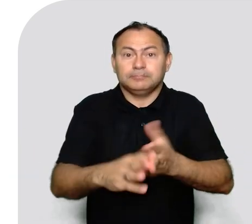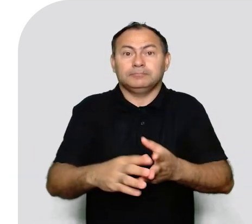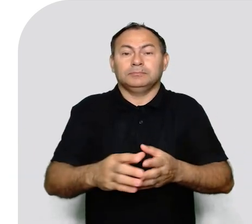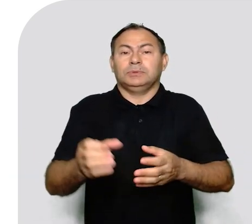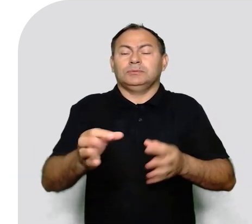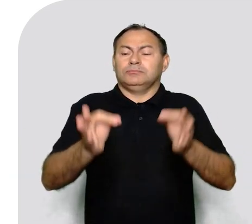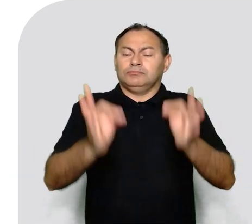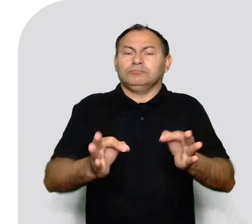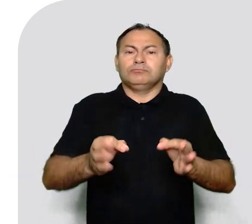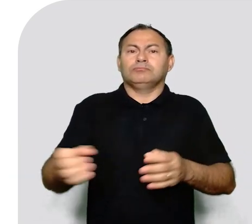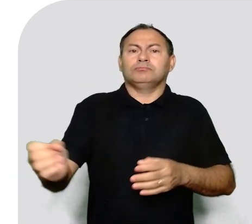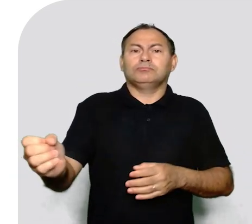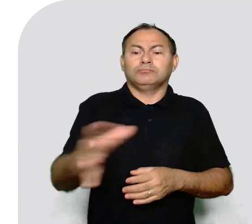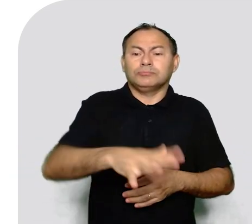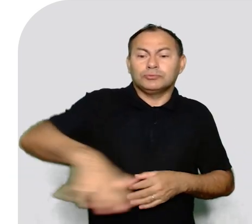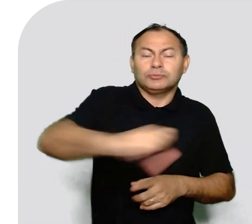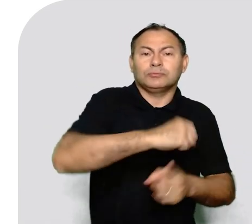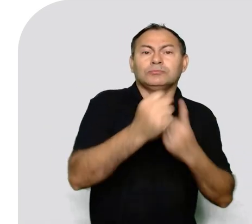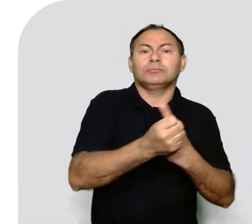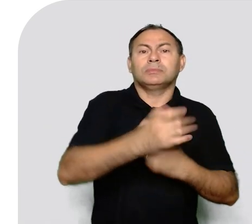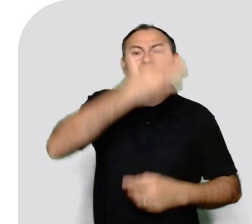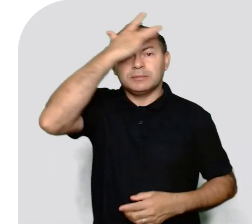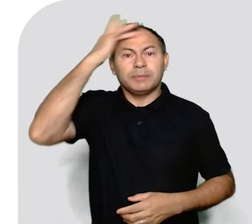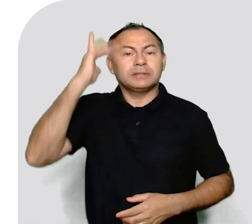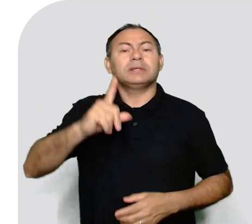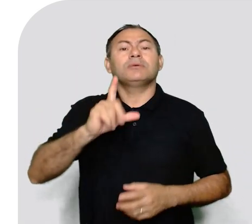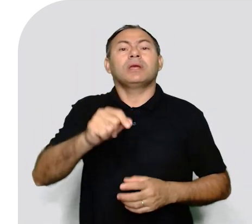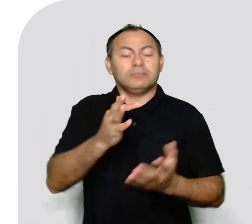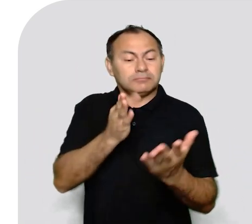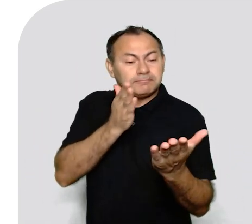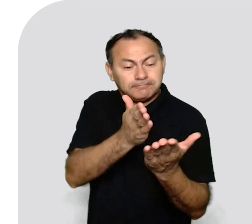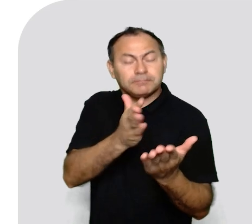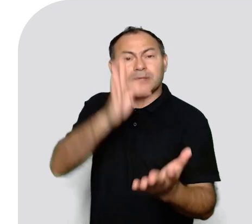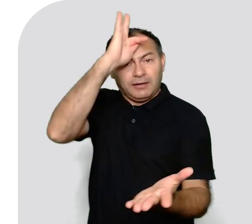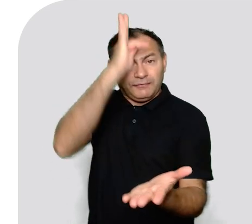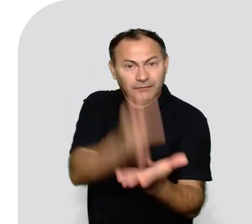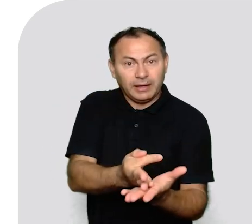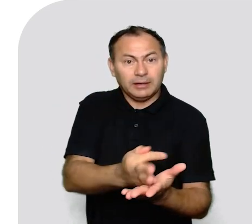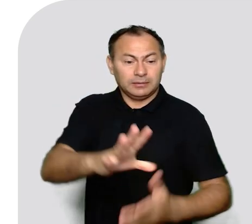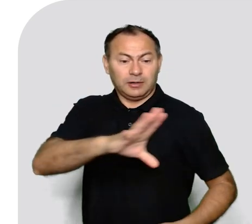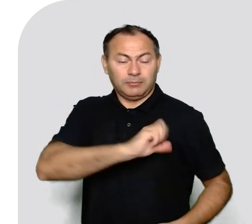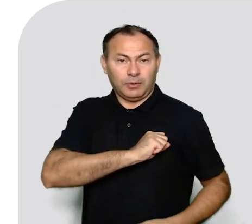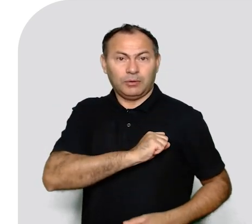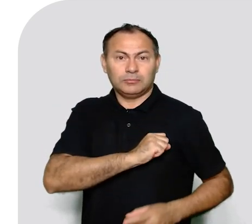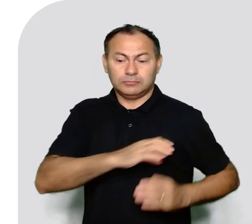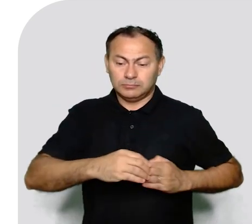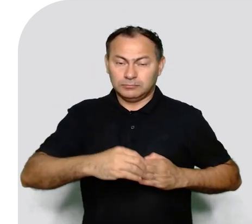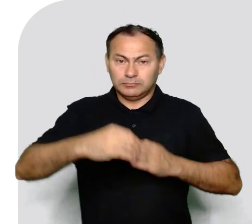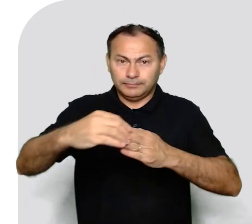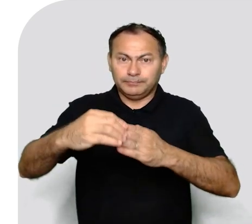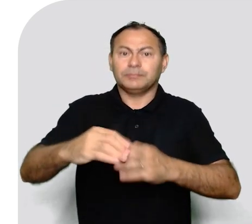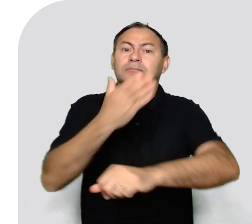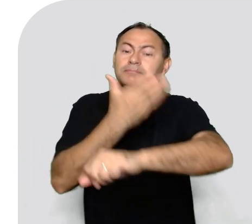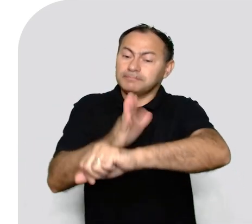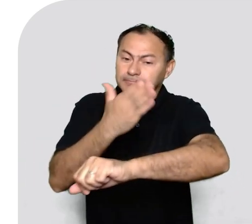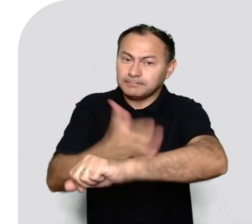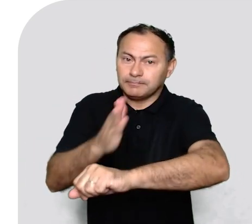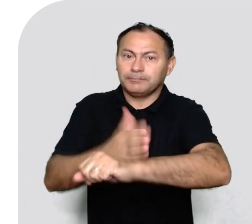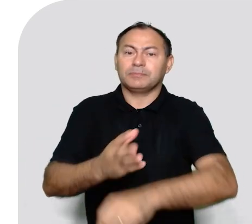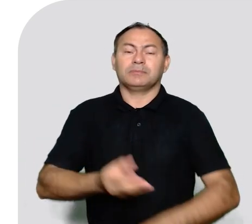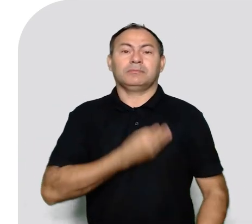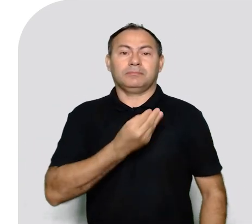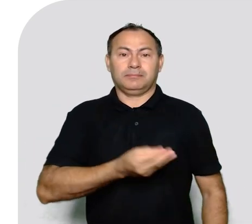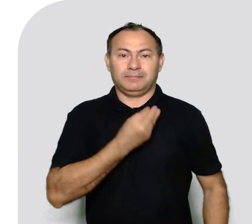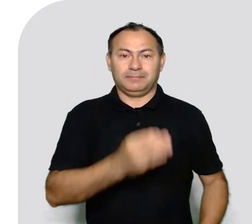na moderna sociedade dos homens consiste na fé e na caridade, levadas à prática